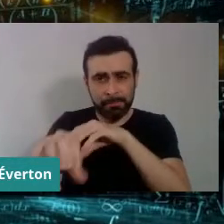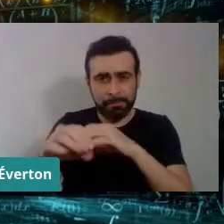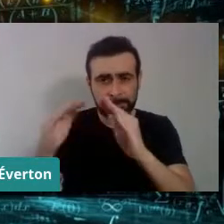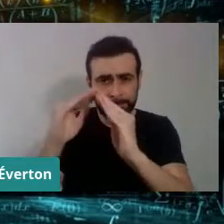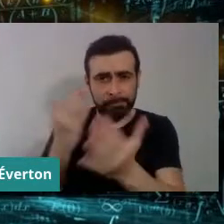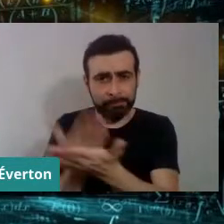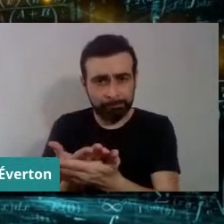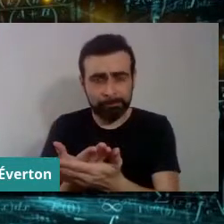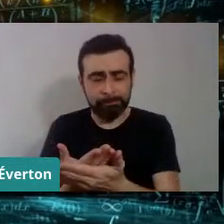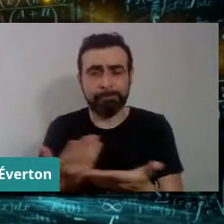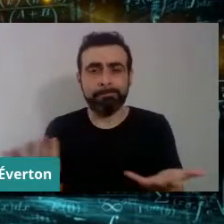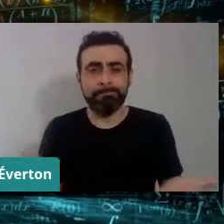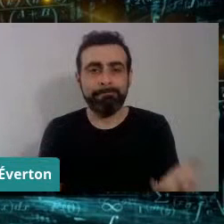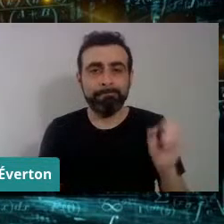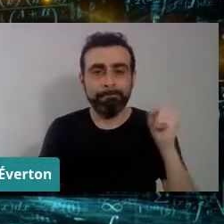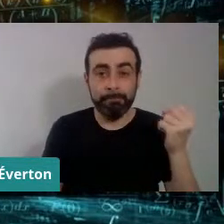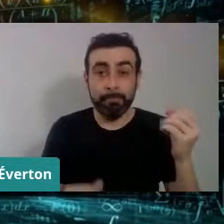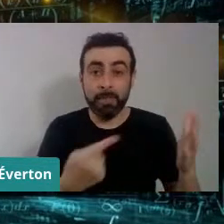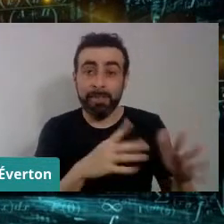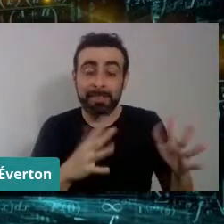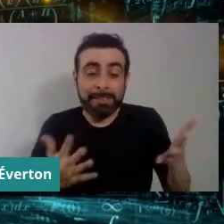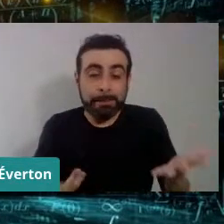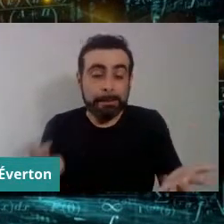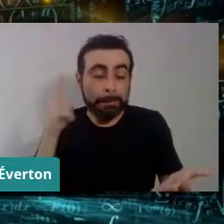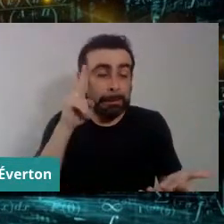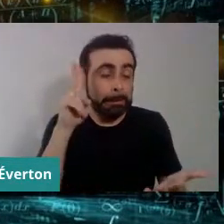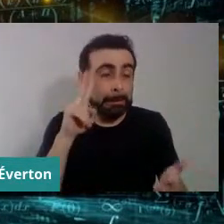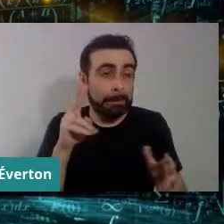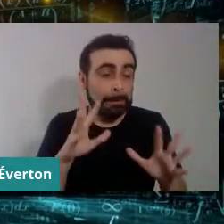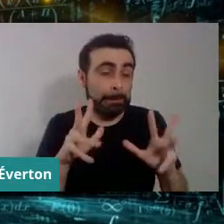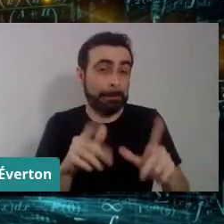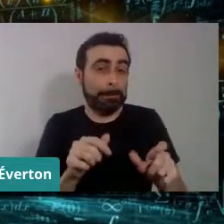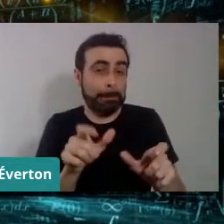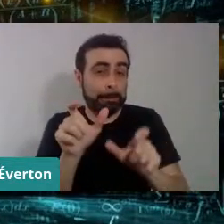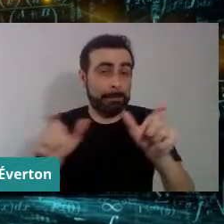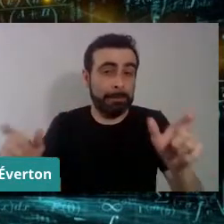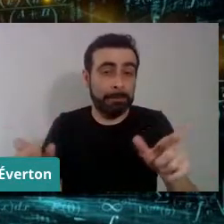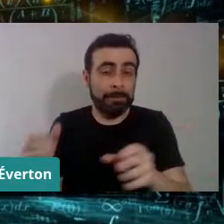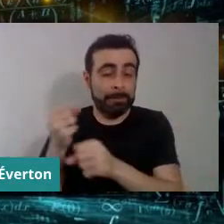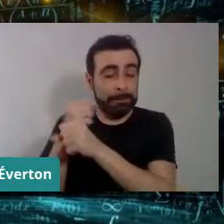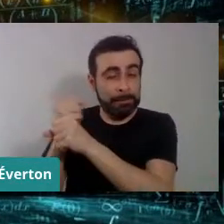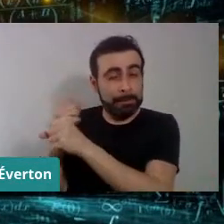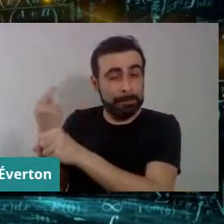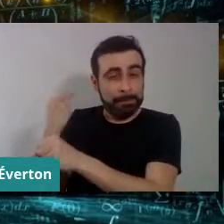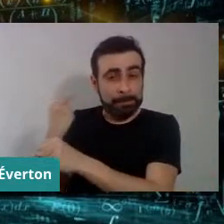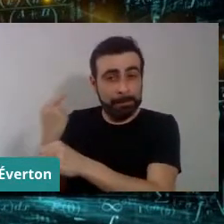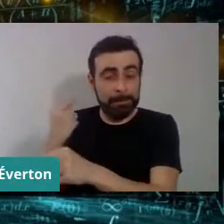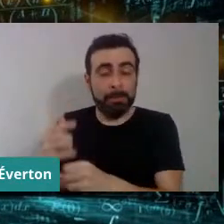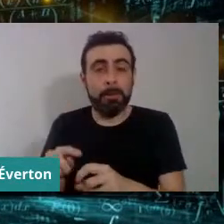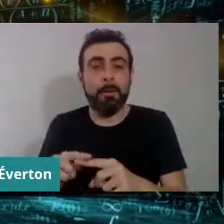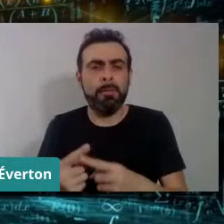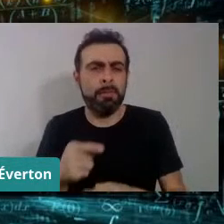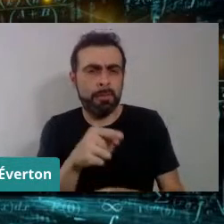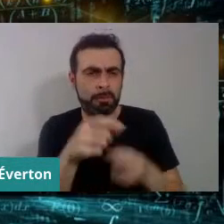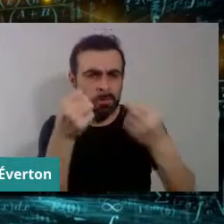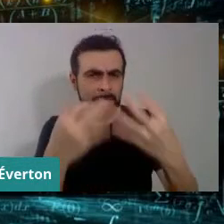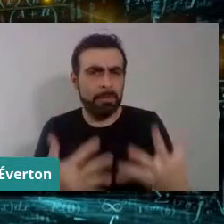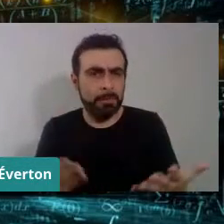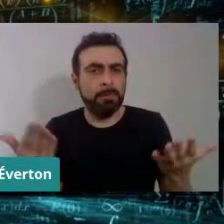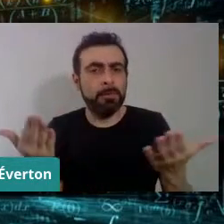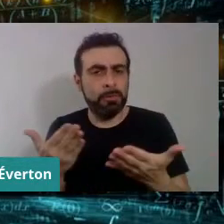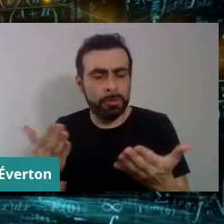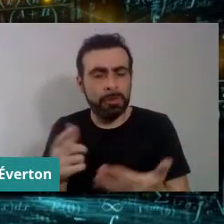Bem, é impossível eu lembrar de todos, porque já se passaram muitos anos. Isso que eu estou falando para vocês estava